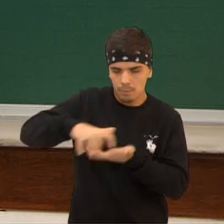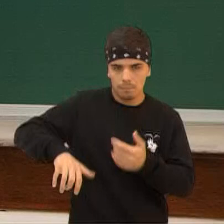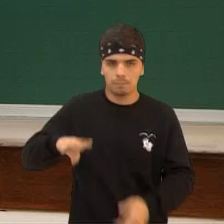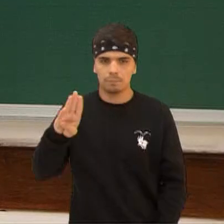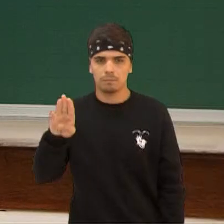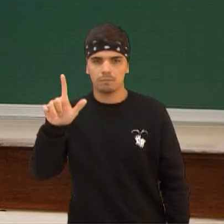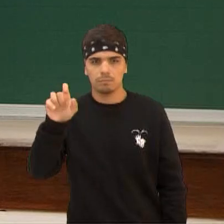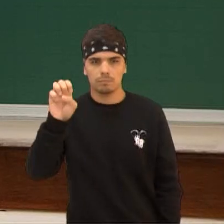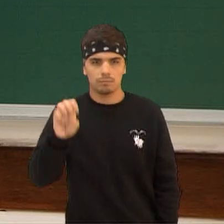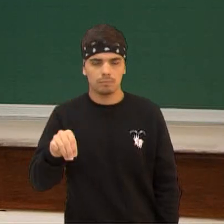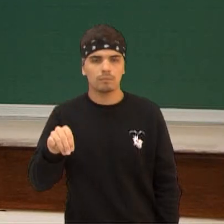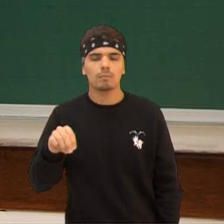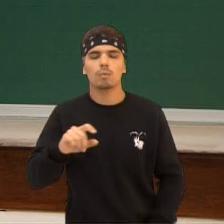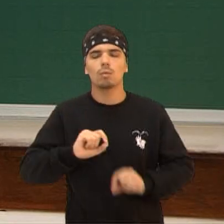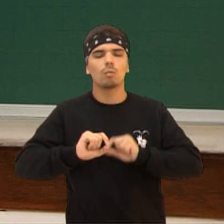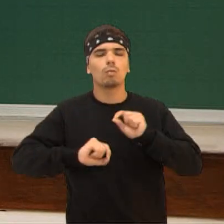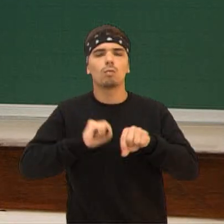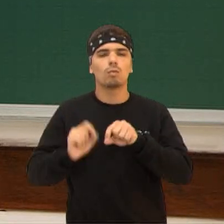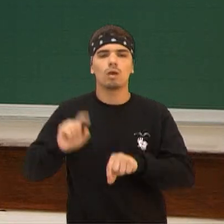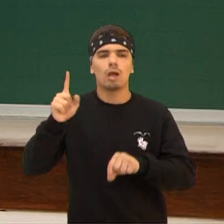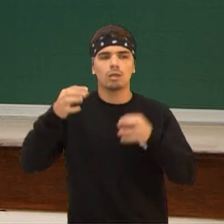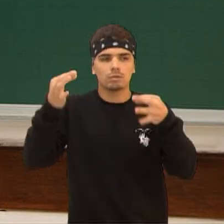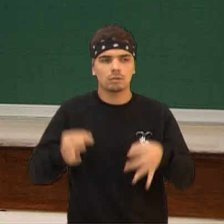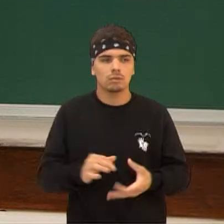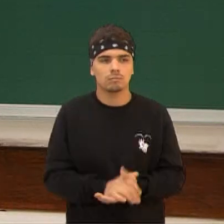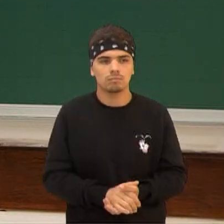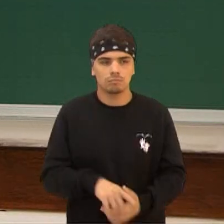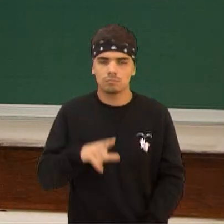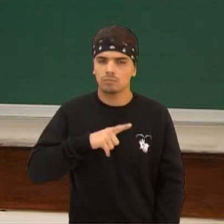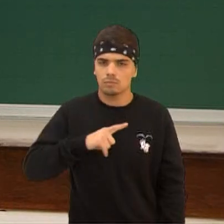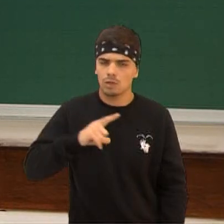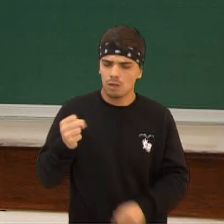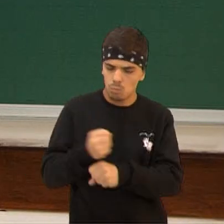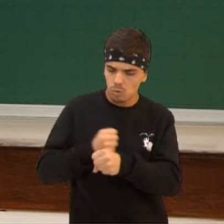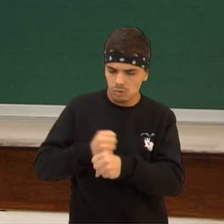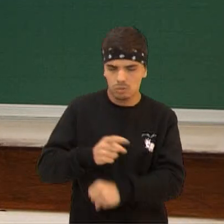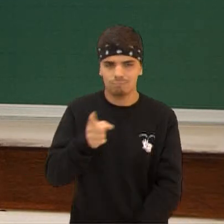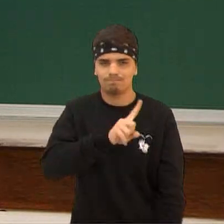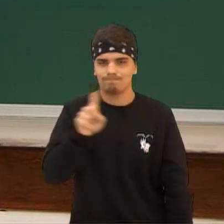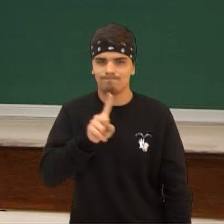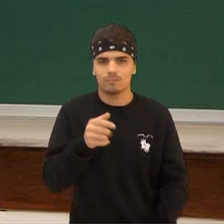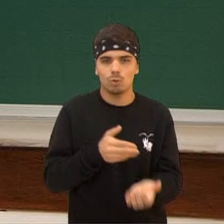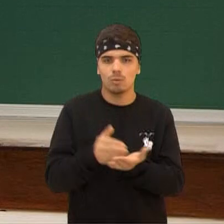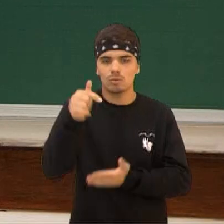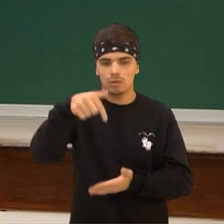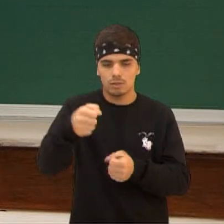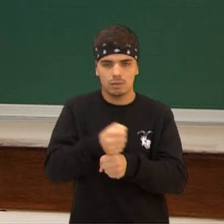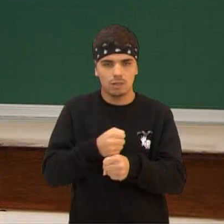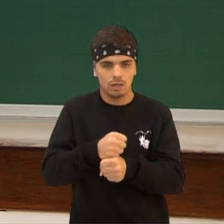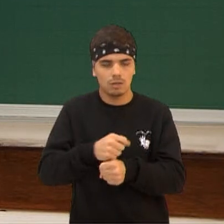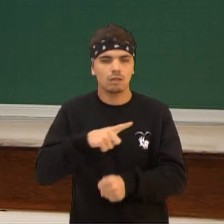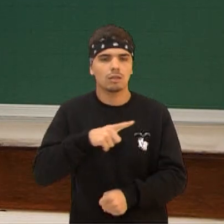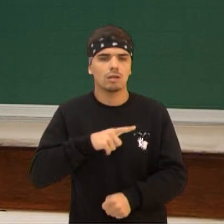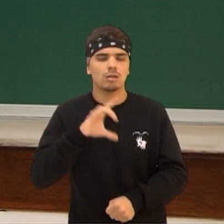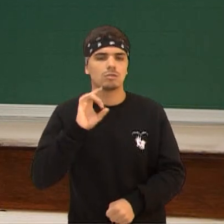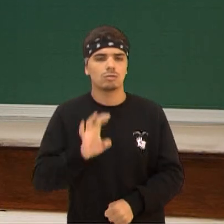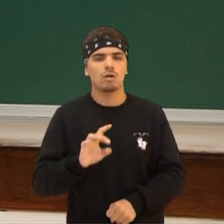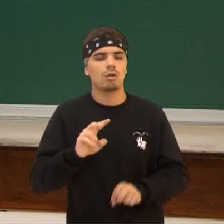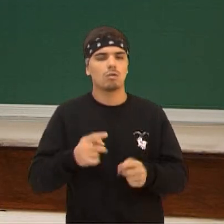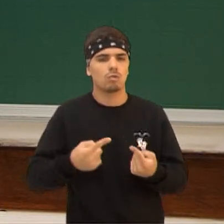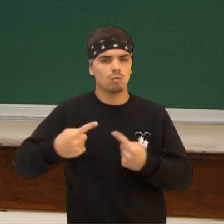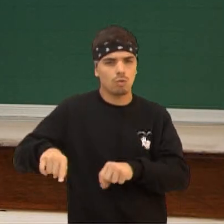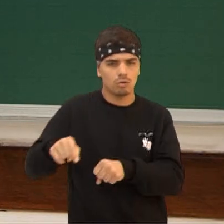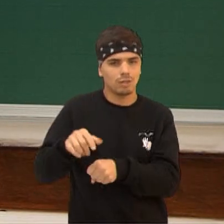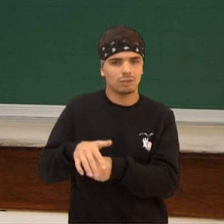Black Lives Matter. O que é correto? Ele existe há muitos anos? Não, né? Ele começou este ano. Ele é apenas só contra o